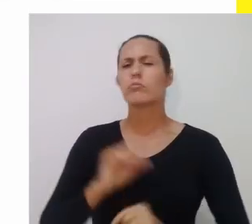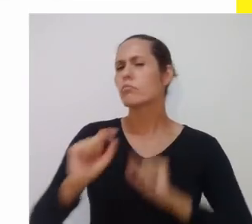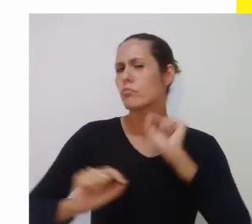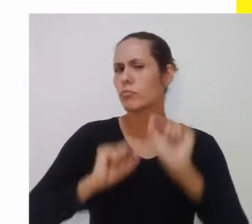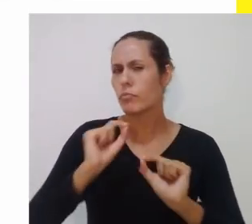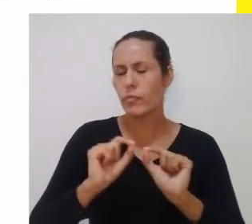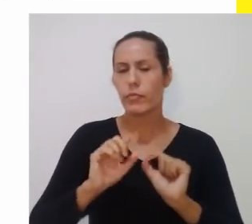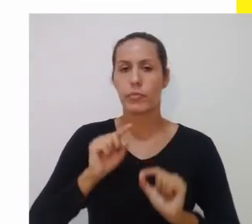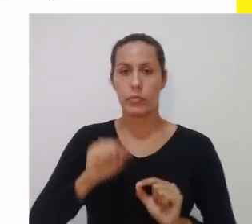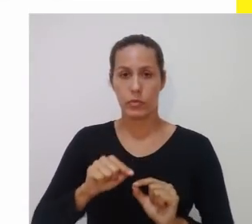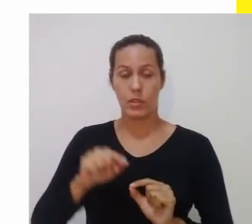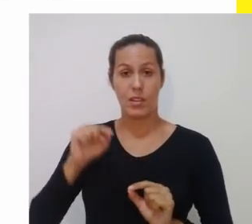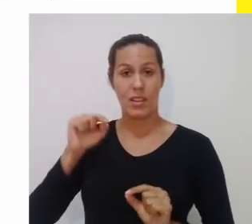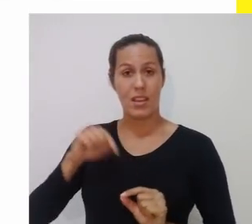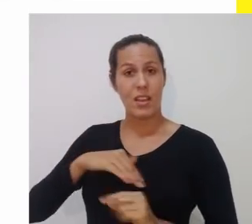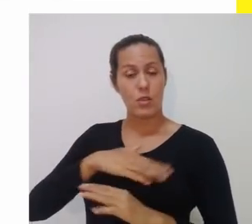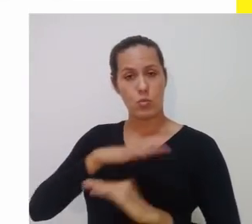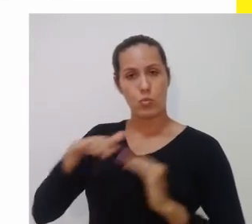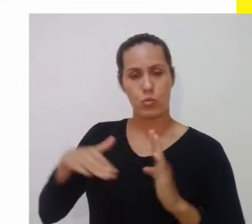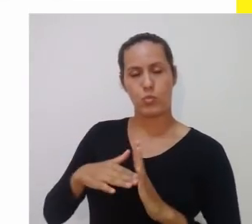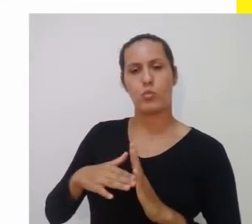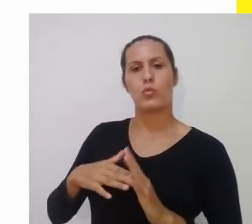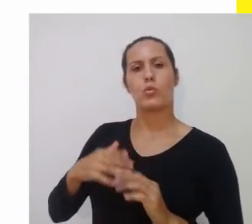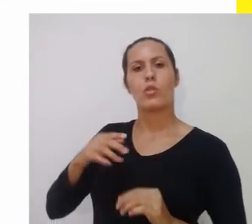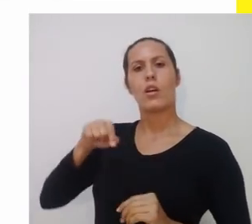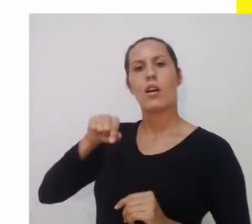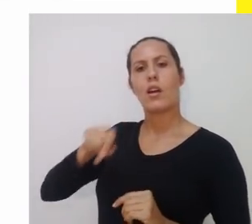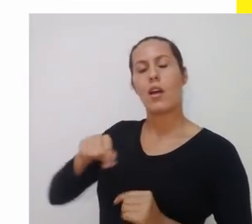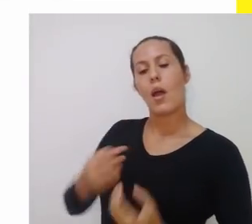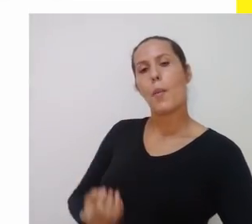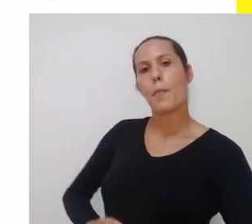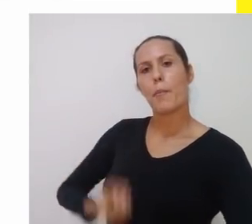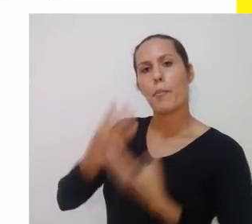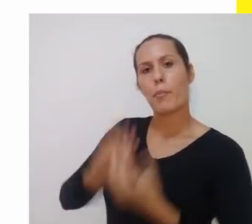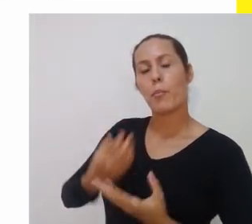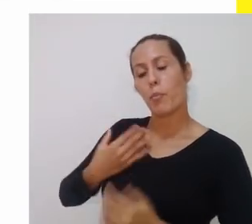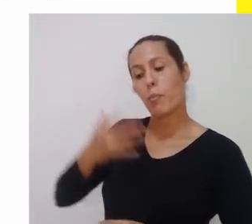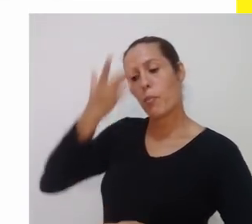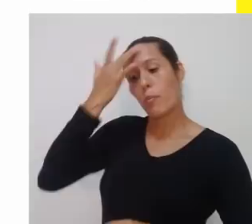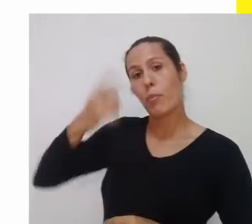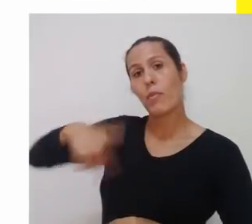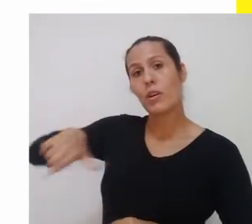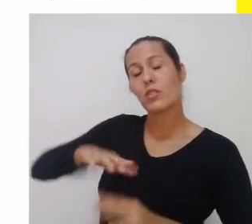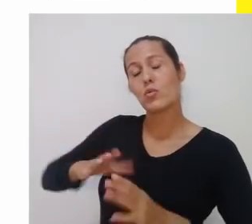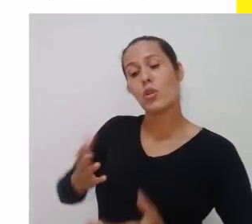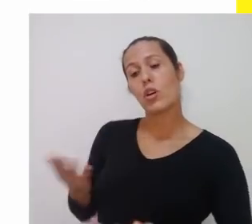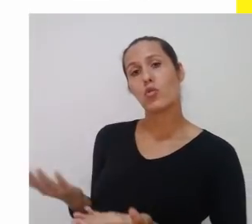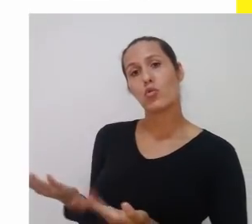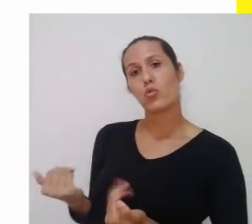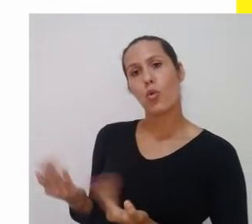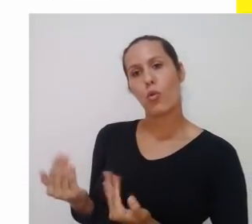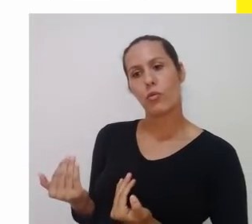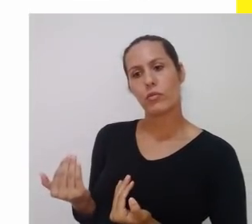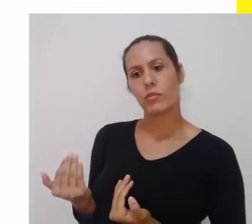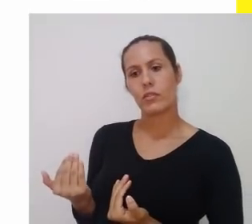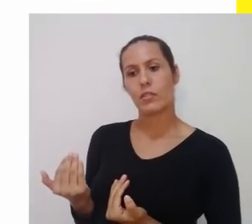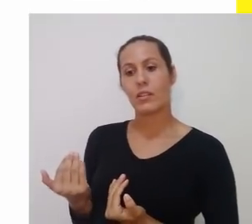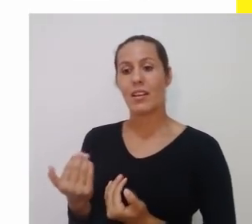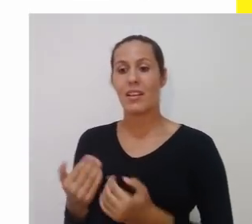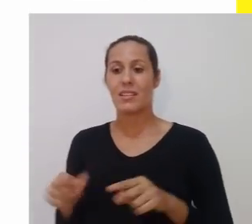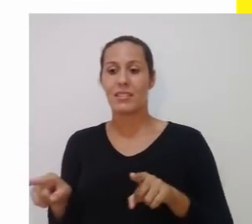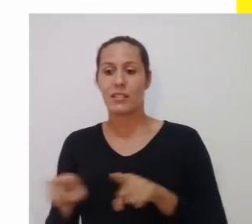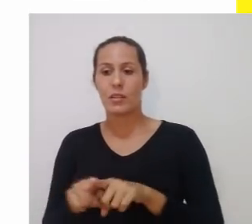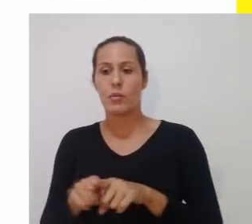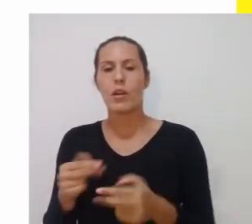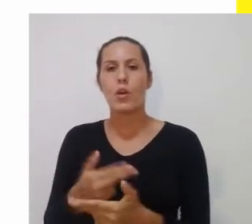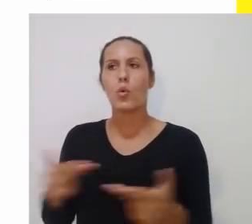Culturas juvenis. Ou seja, aquilo que é produzido pelos jovens e aquilo que é curtido